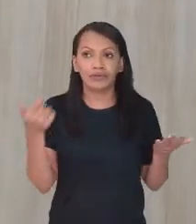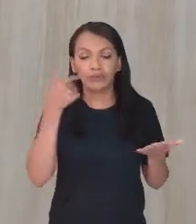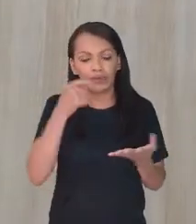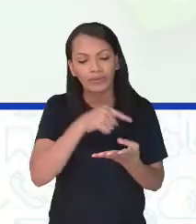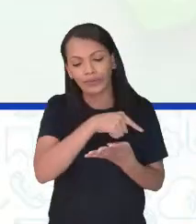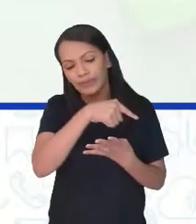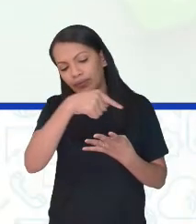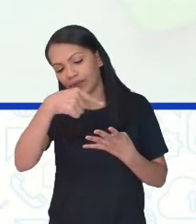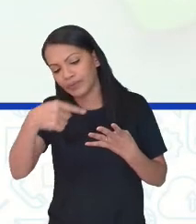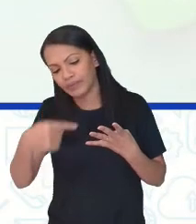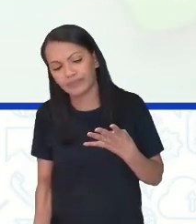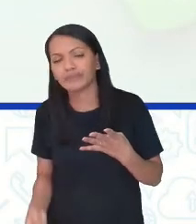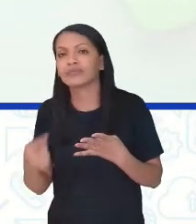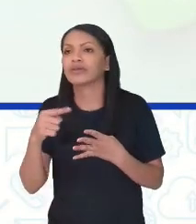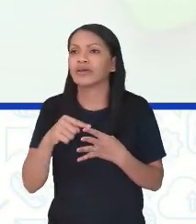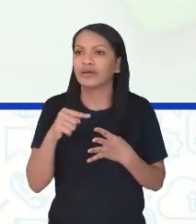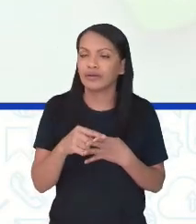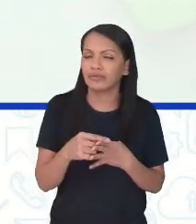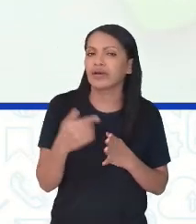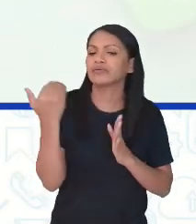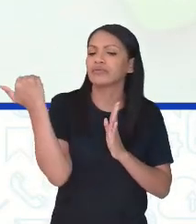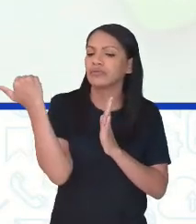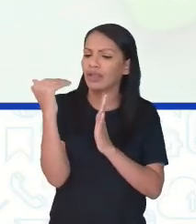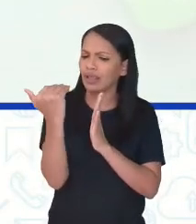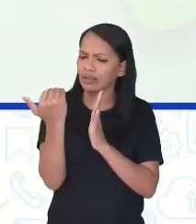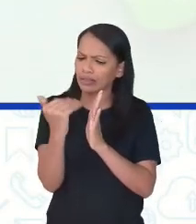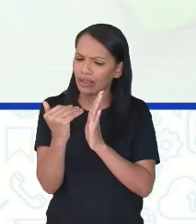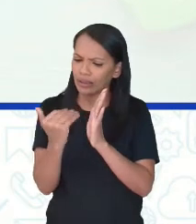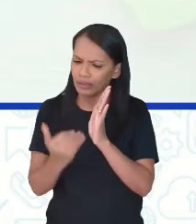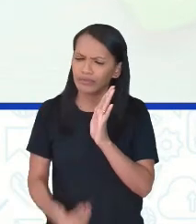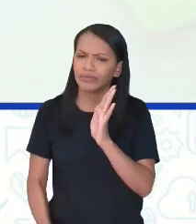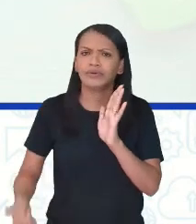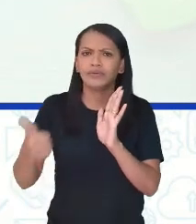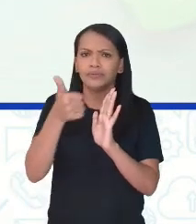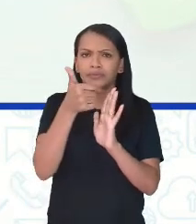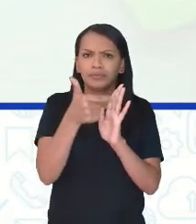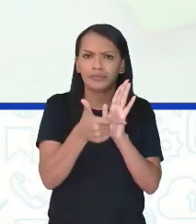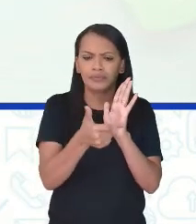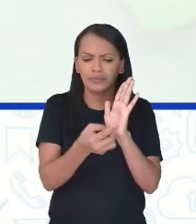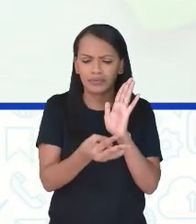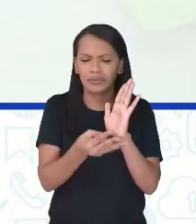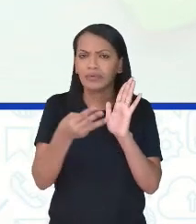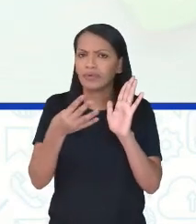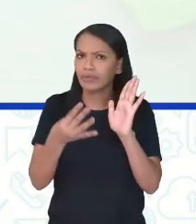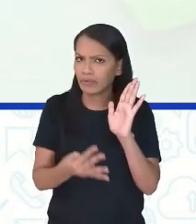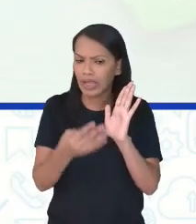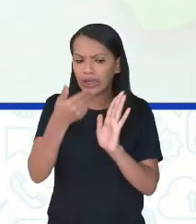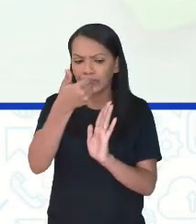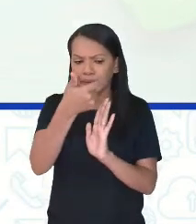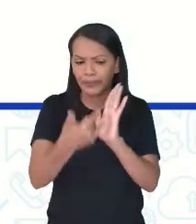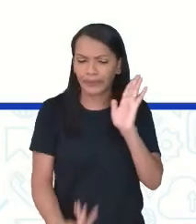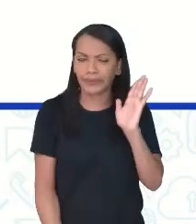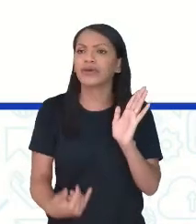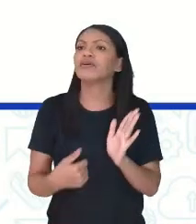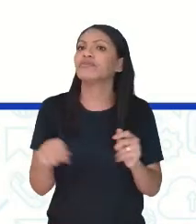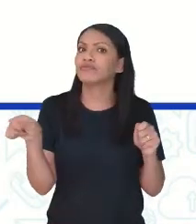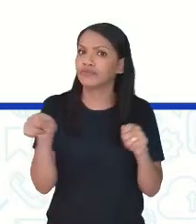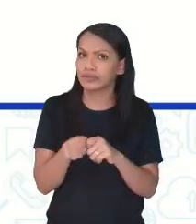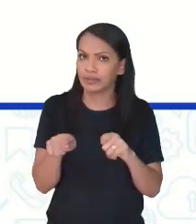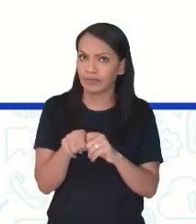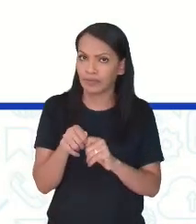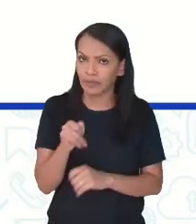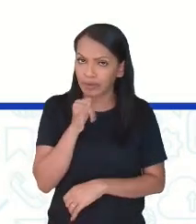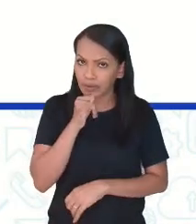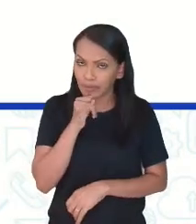aí, executamos todos esses planos relacionados ao exemplo anterior e a